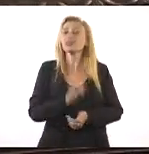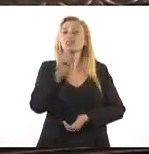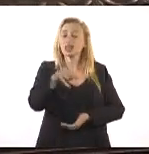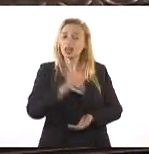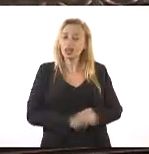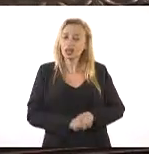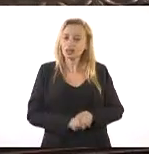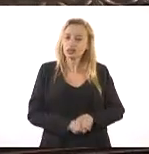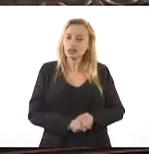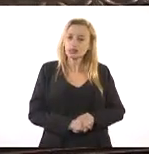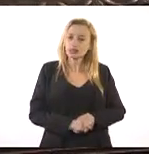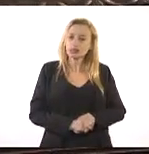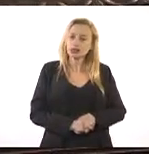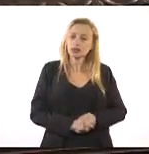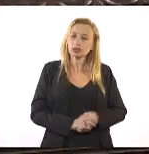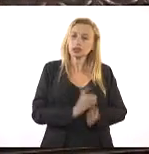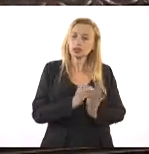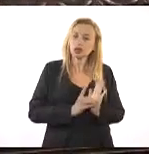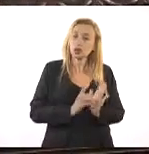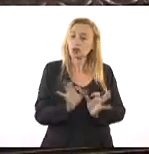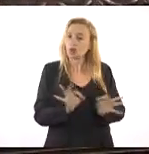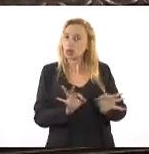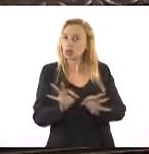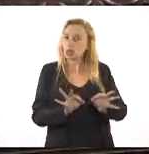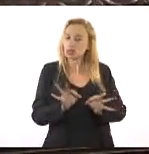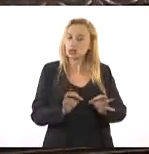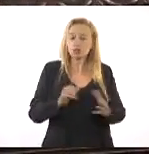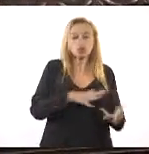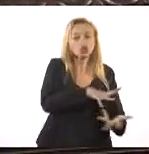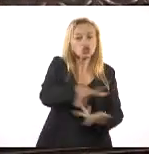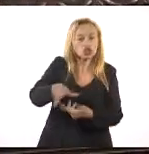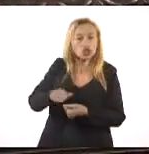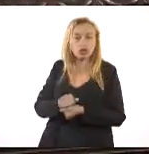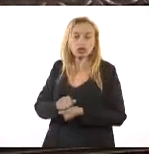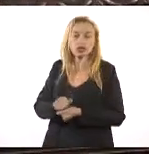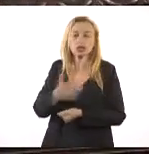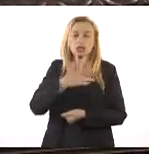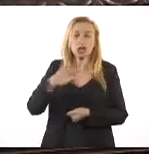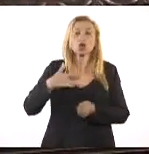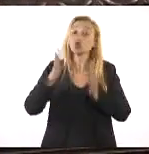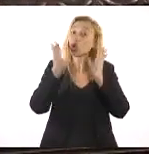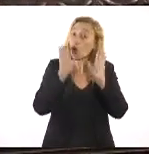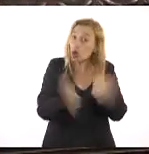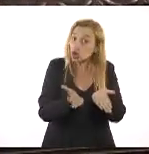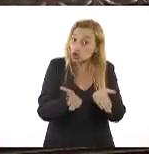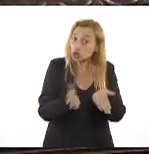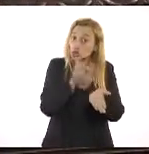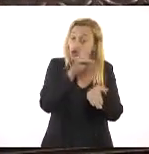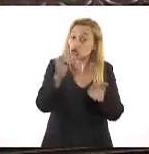a decretação pela Organização Mundial de Saúde hoje, na data de hoje,